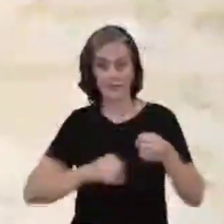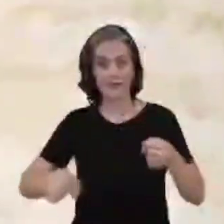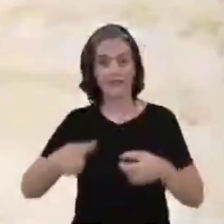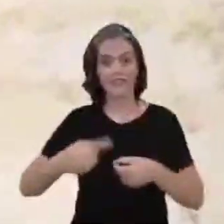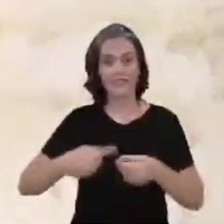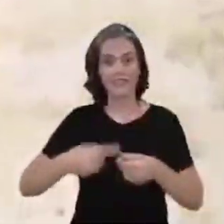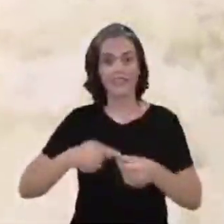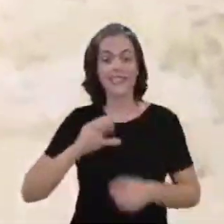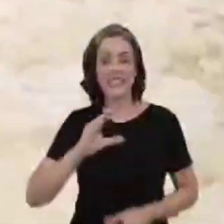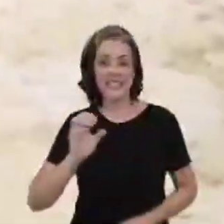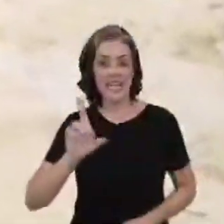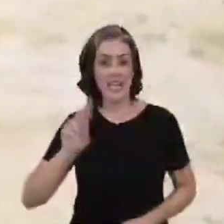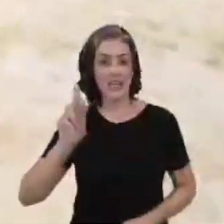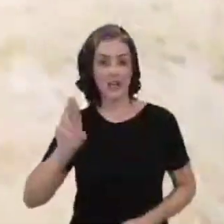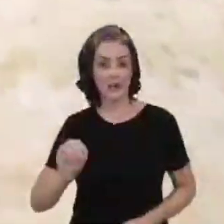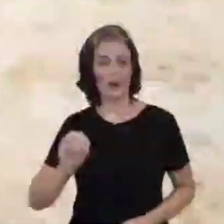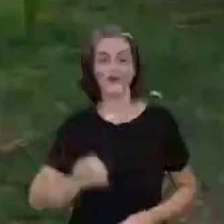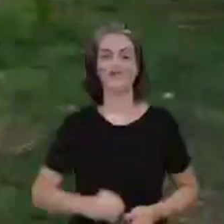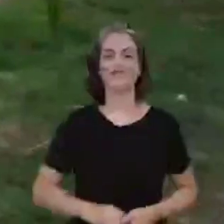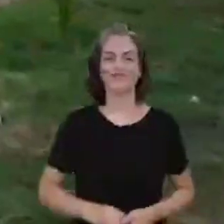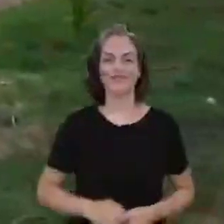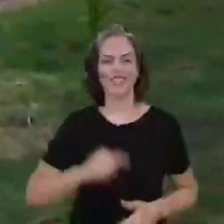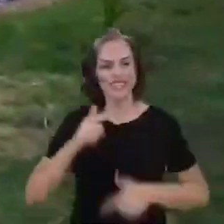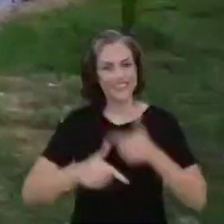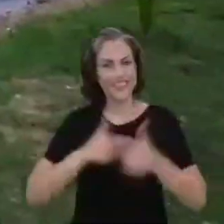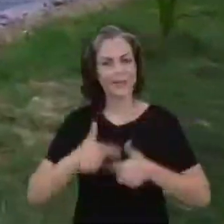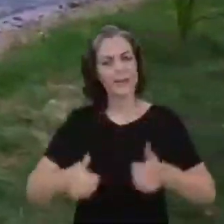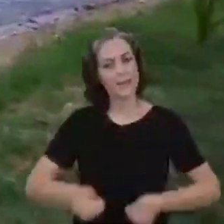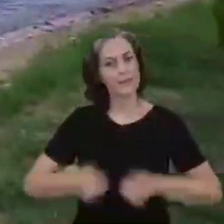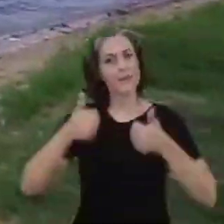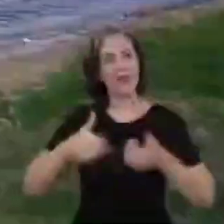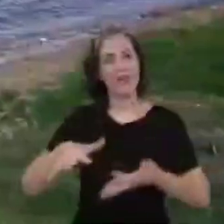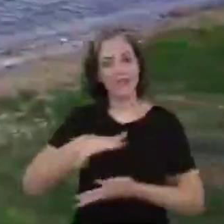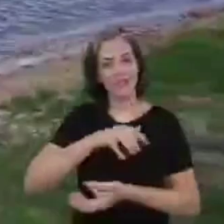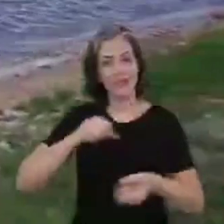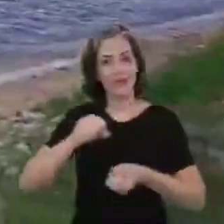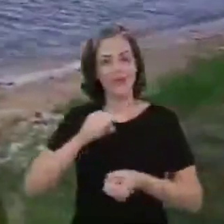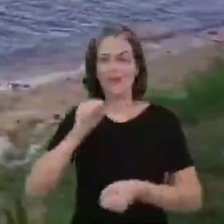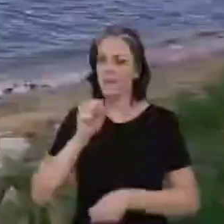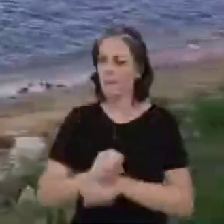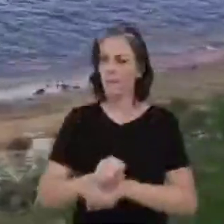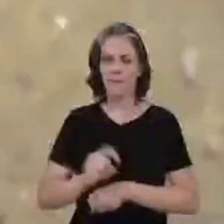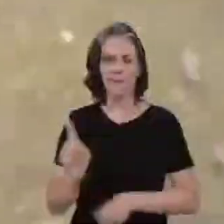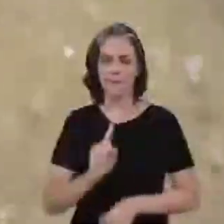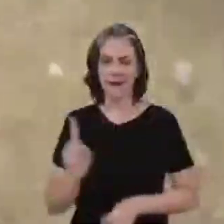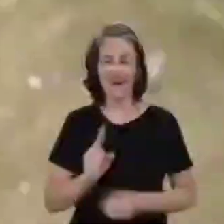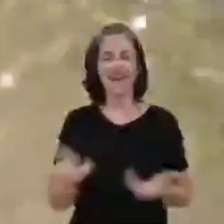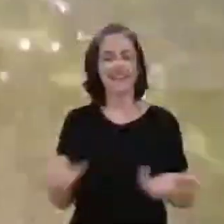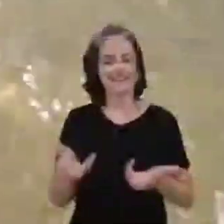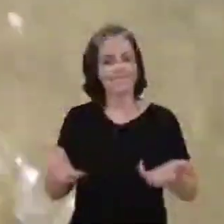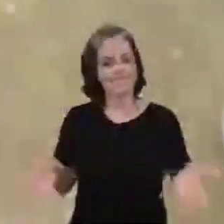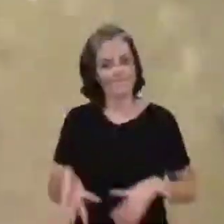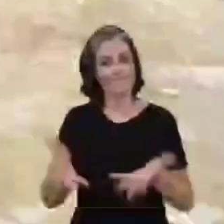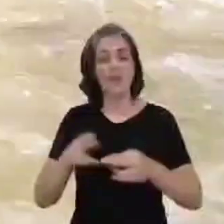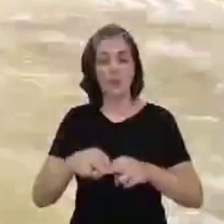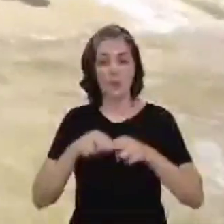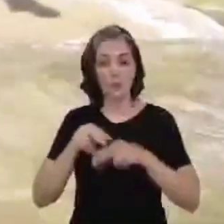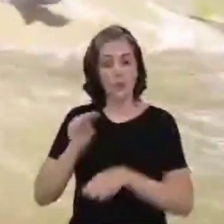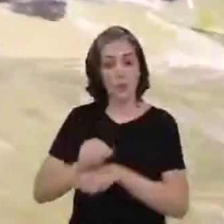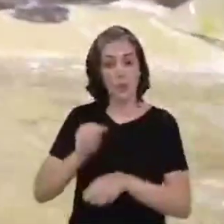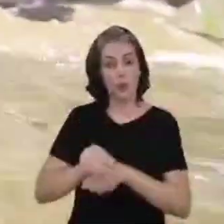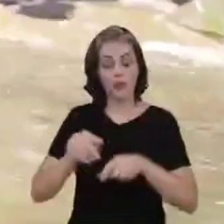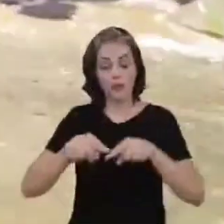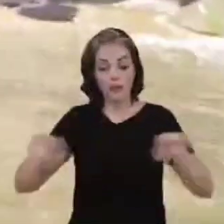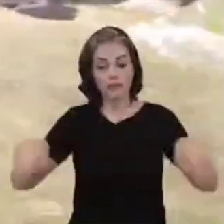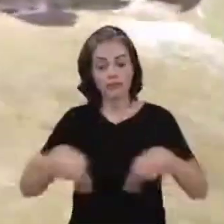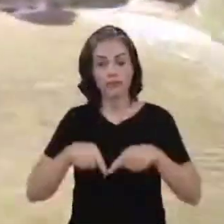esgotamento sanitário da cidade de Cedro. O trabalho em busca de mais sustentabilidade não para. Em Propriá, realizamos um